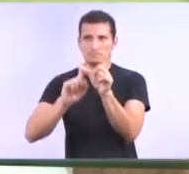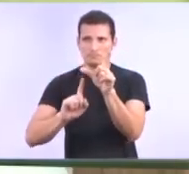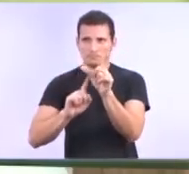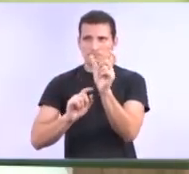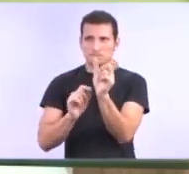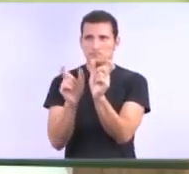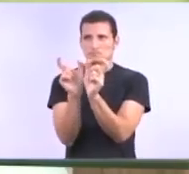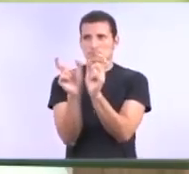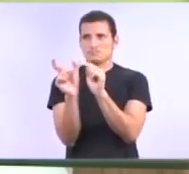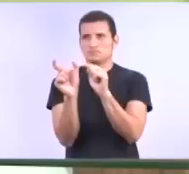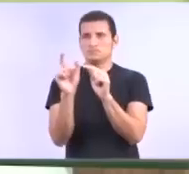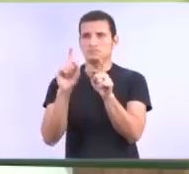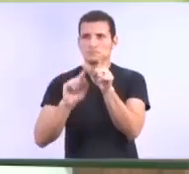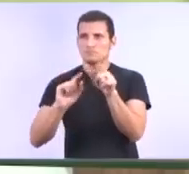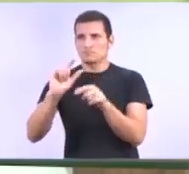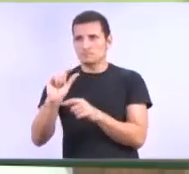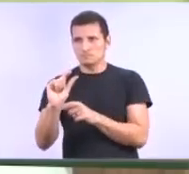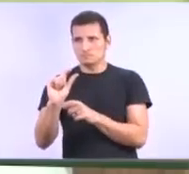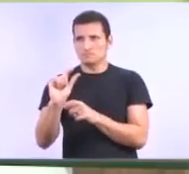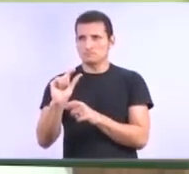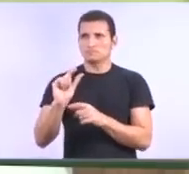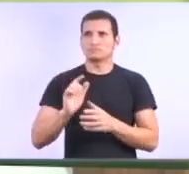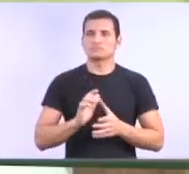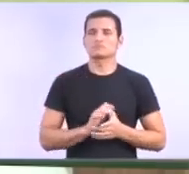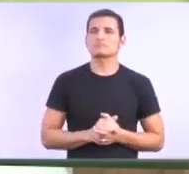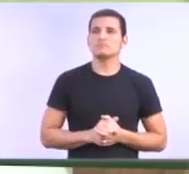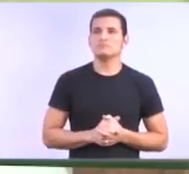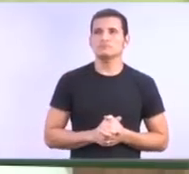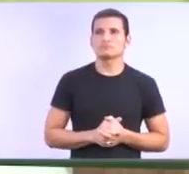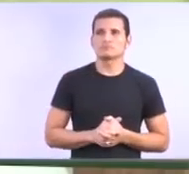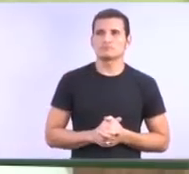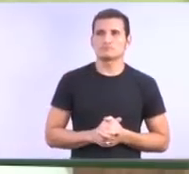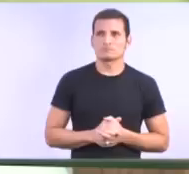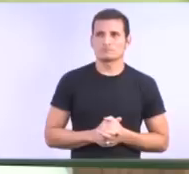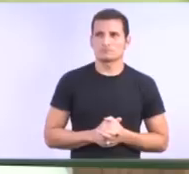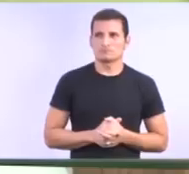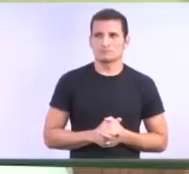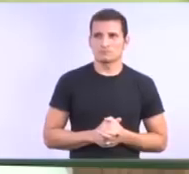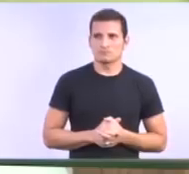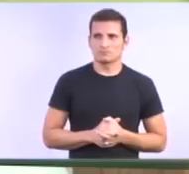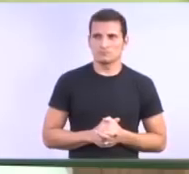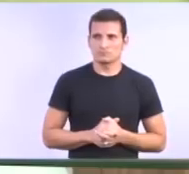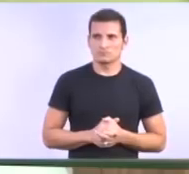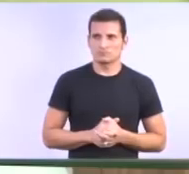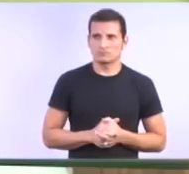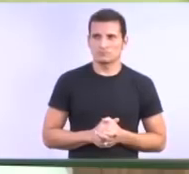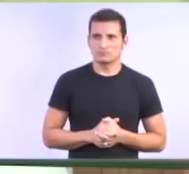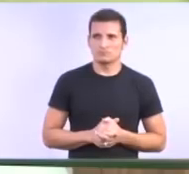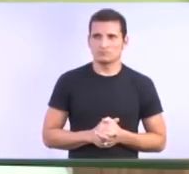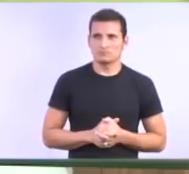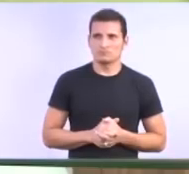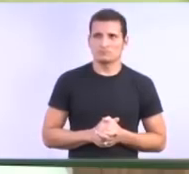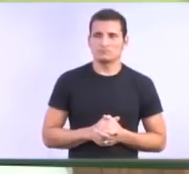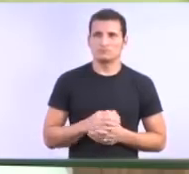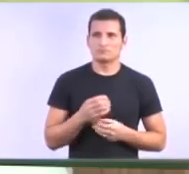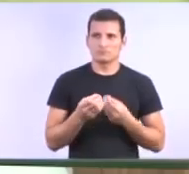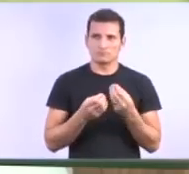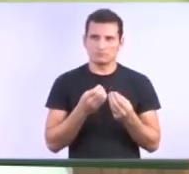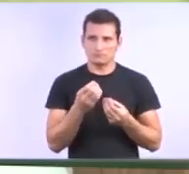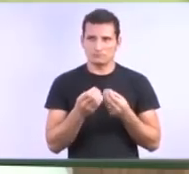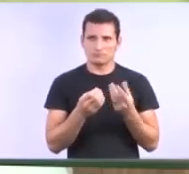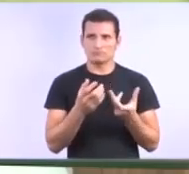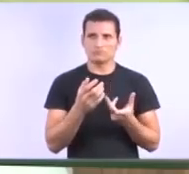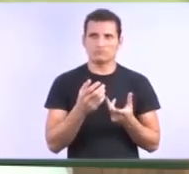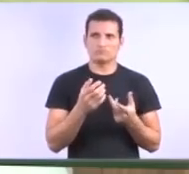letras maiúsculas. E aí, o professor já falou aí como é que eu me referencio a um atributo de um